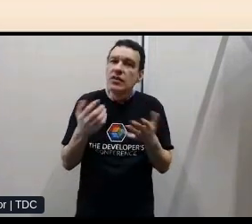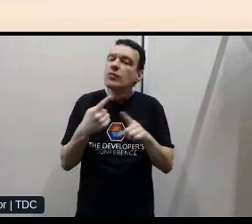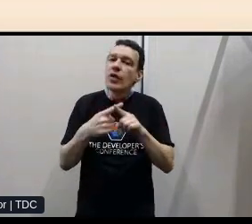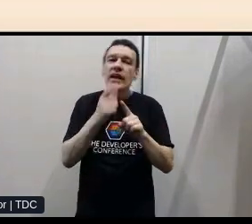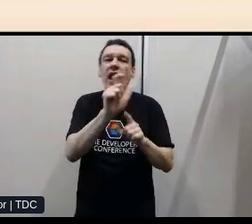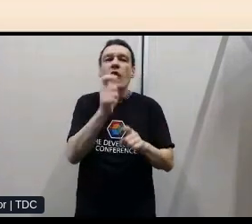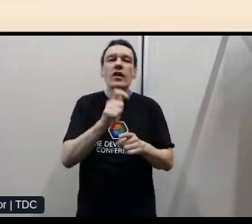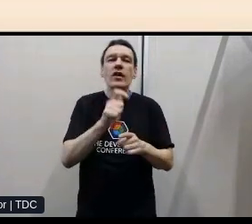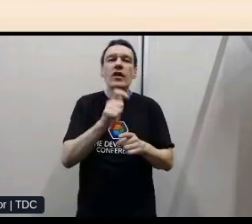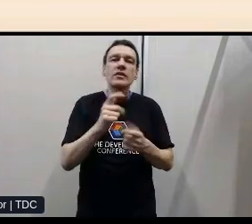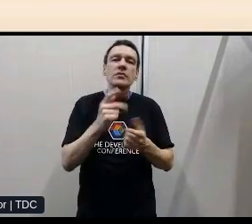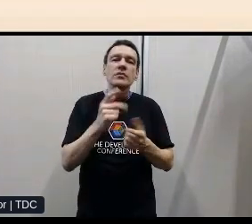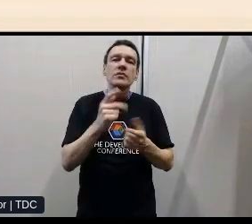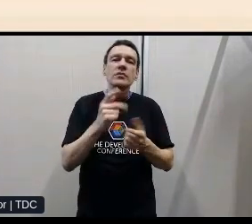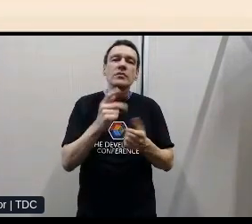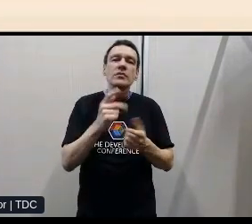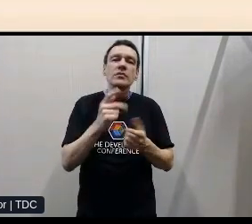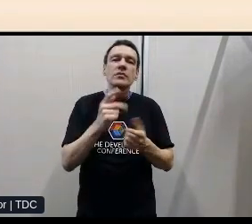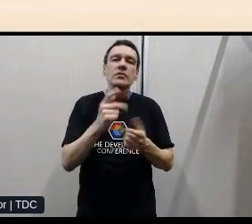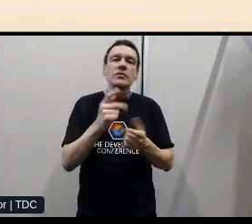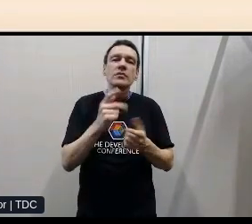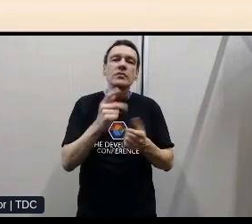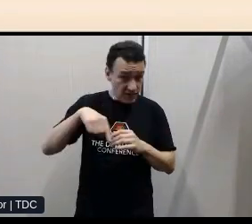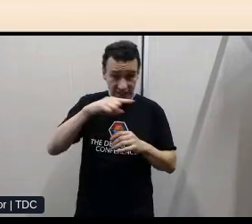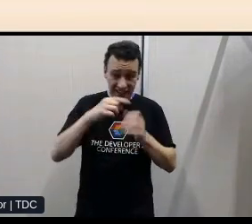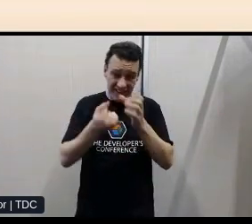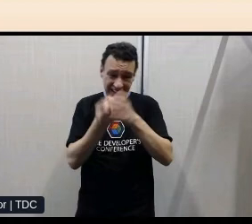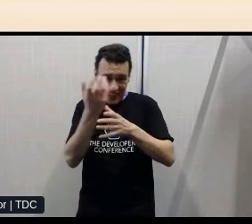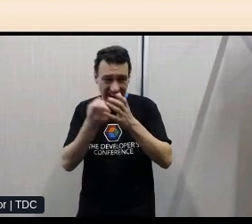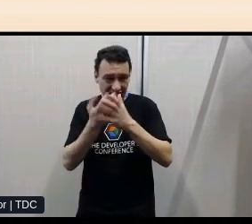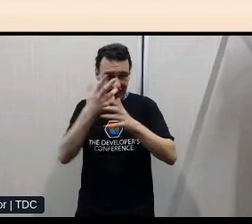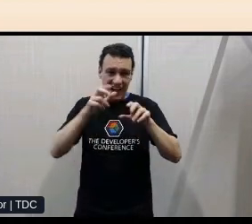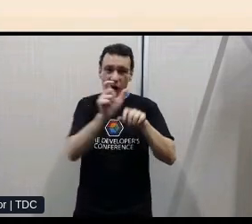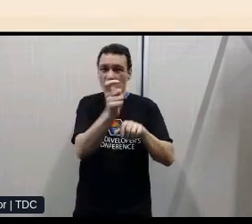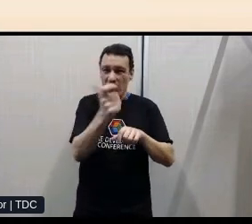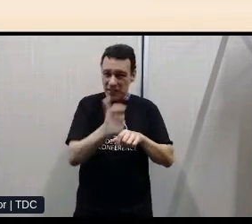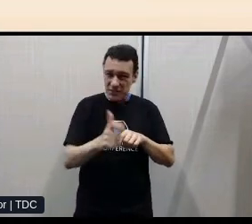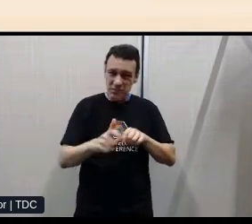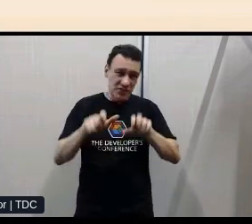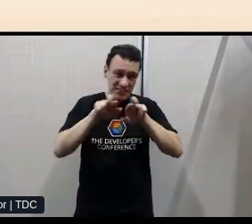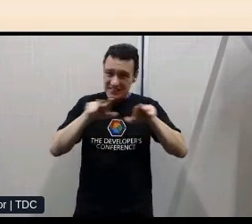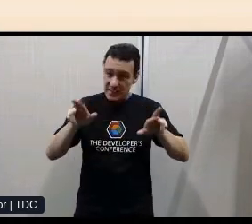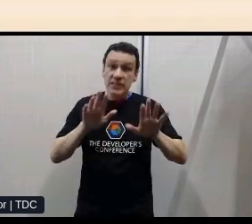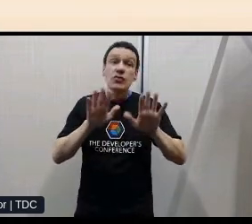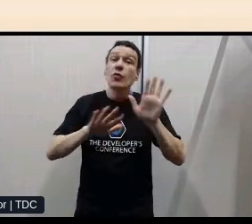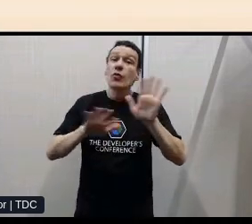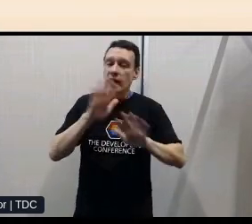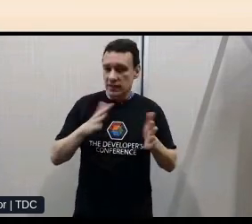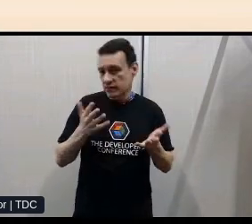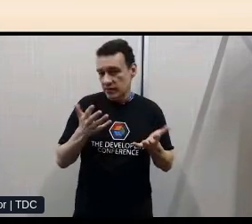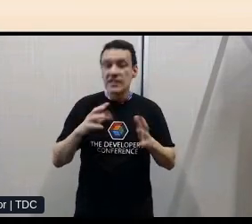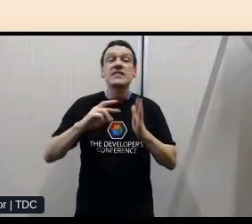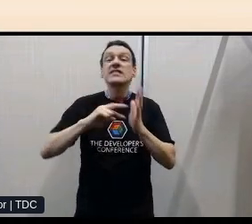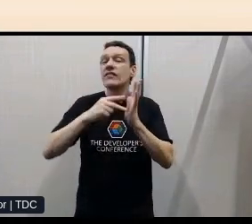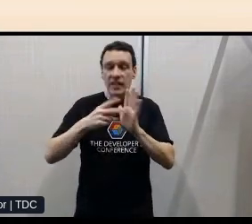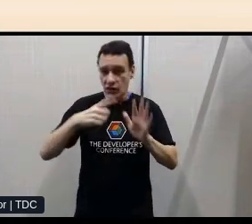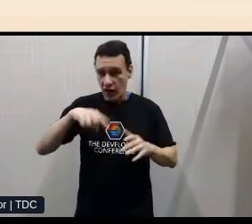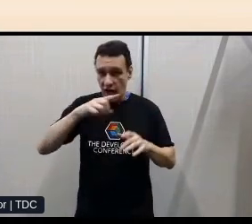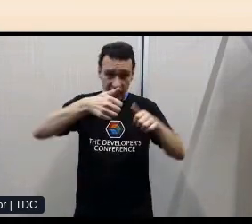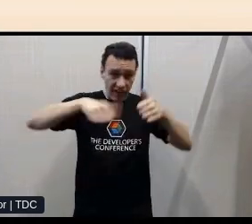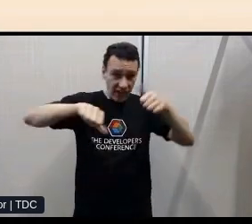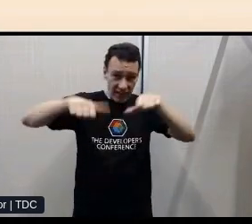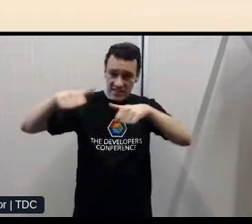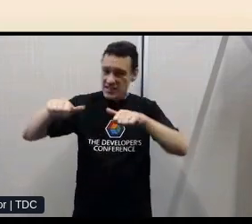está impactando na vida das pessoas, o impacto que a gente tem é positivo, não é? Qual é o tipo de avaliação que a gente está fazendo? Quais eram os